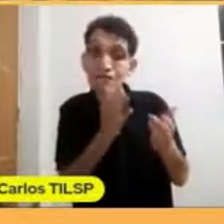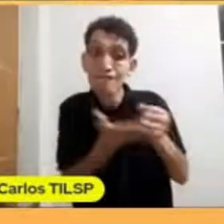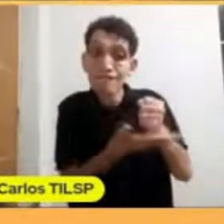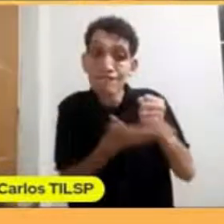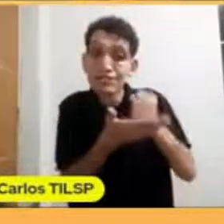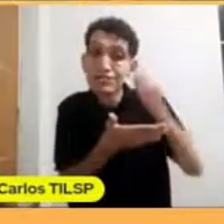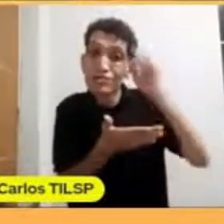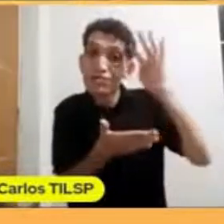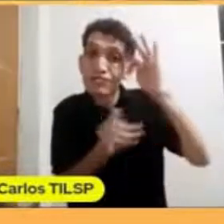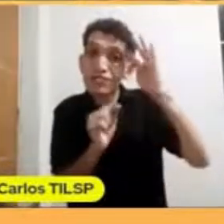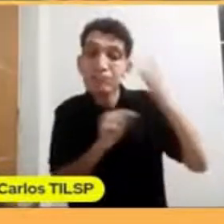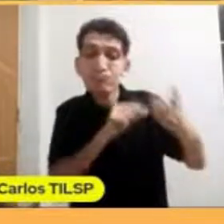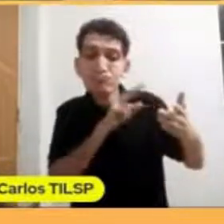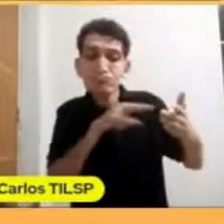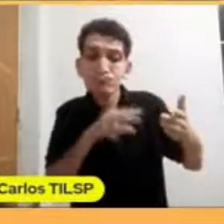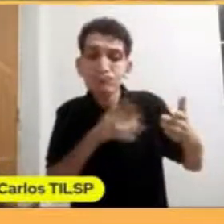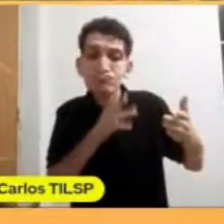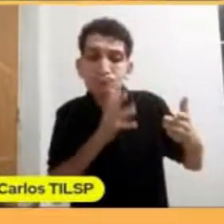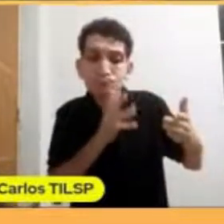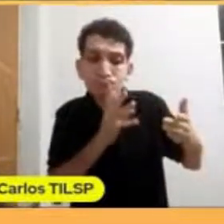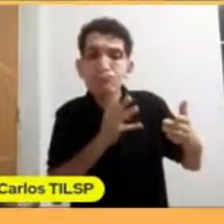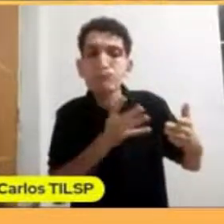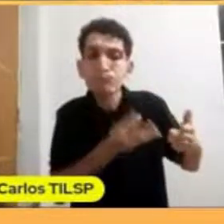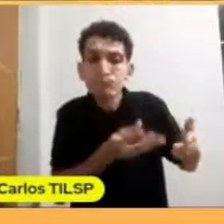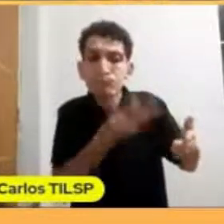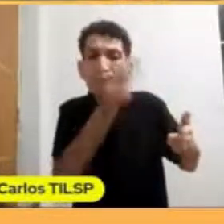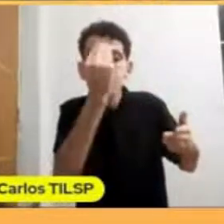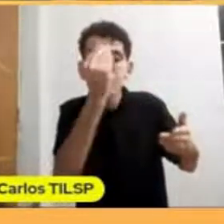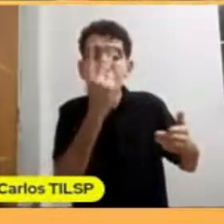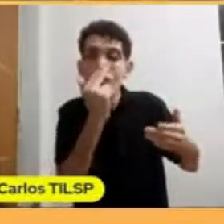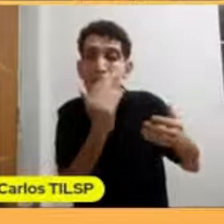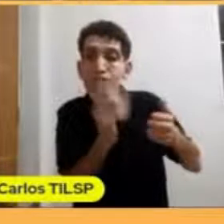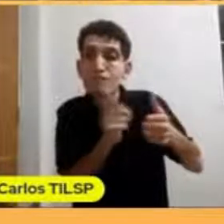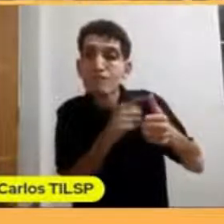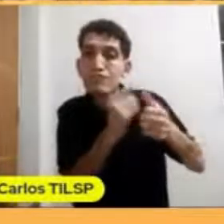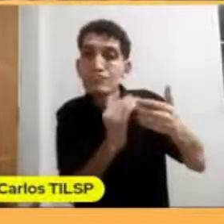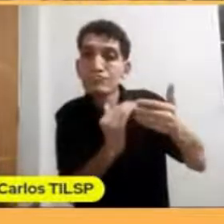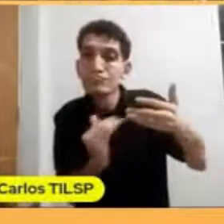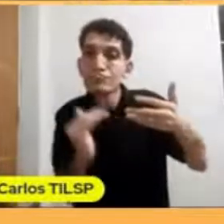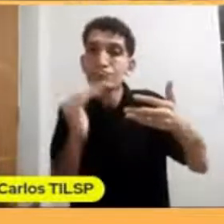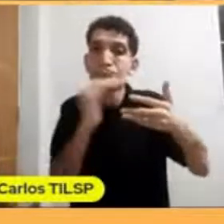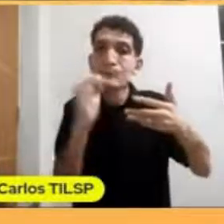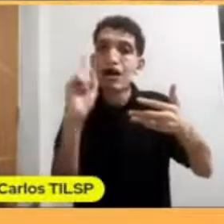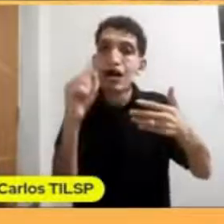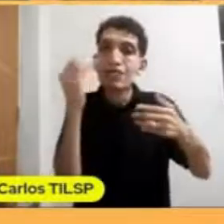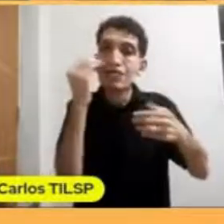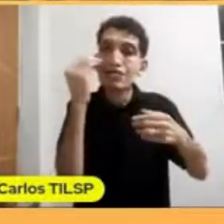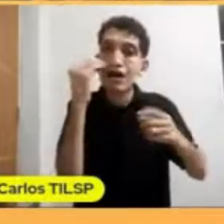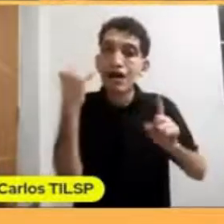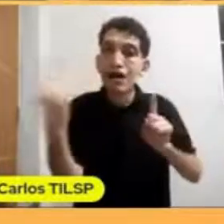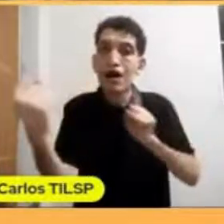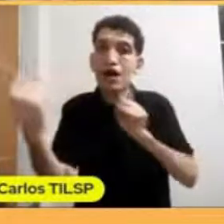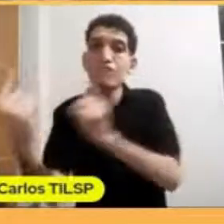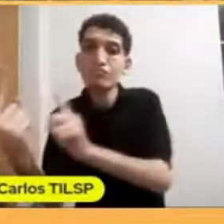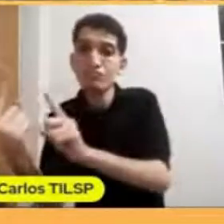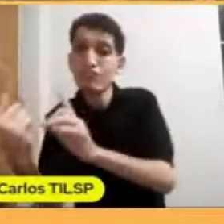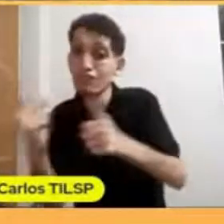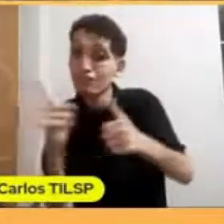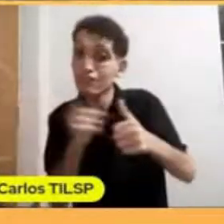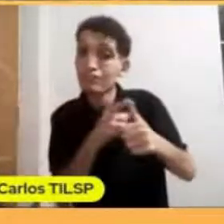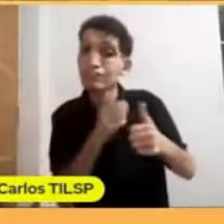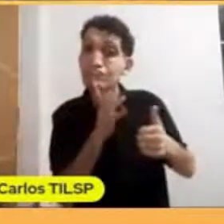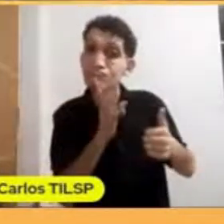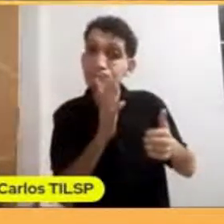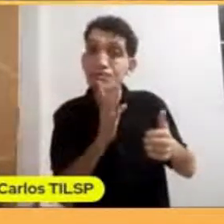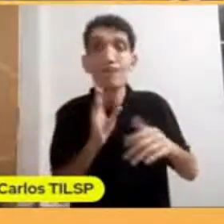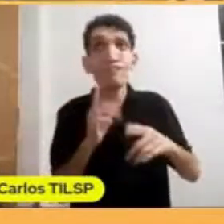com isso. Então, a gente vai entrar naquele primeiro princípio, né? Que permite-se a aproximação. Então, por mais que eu não conheça pessoas